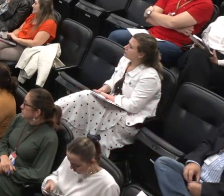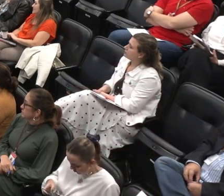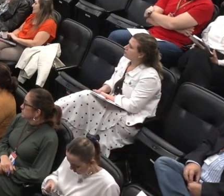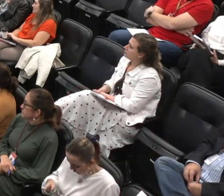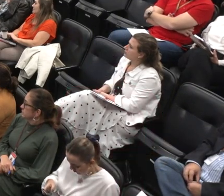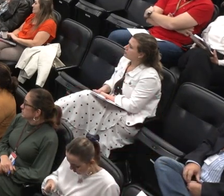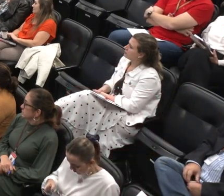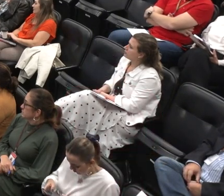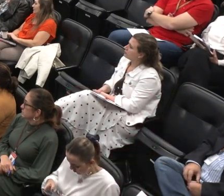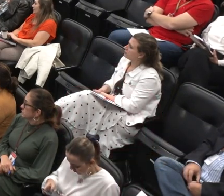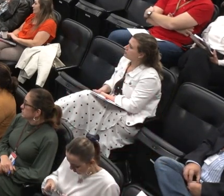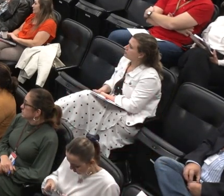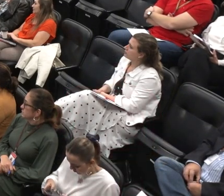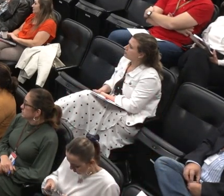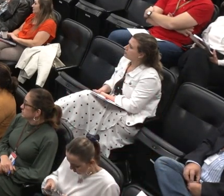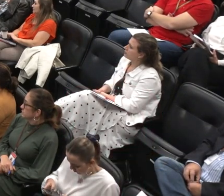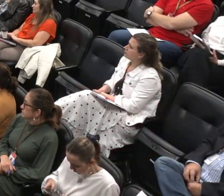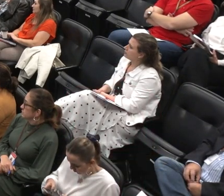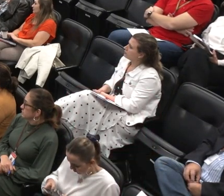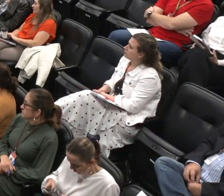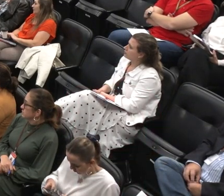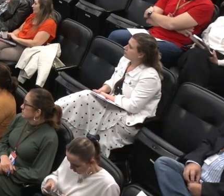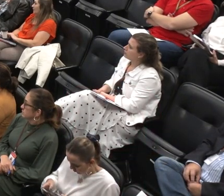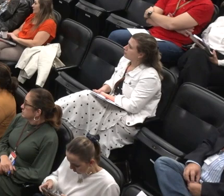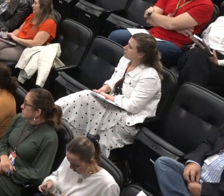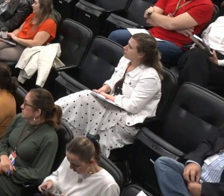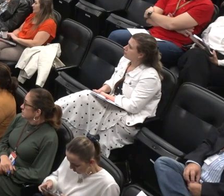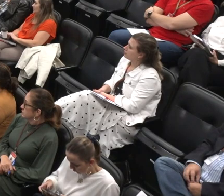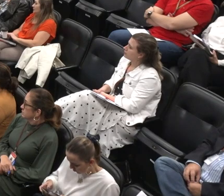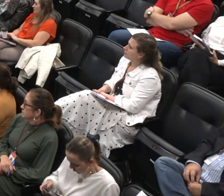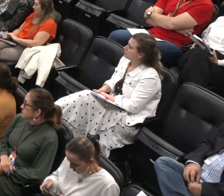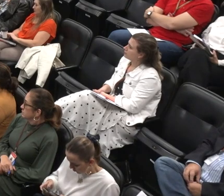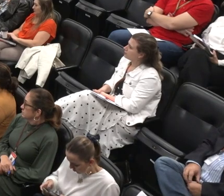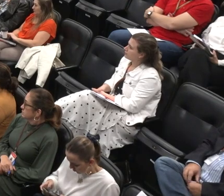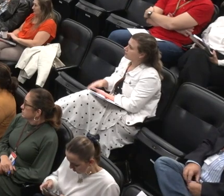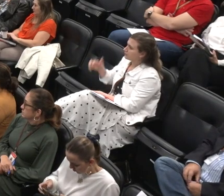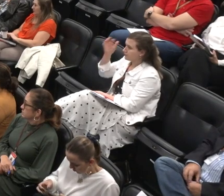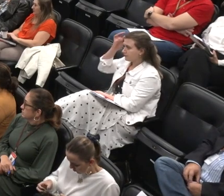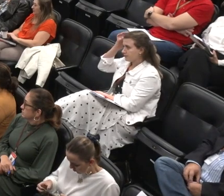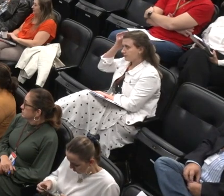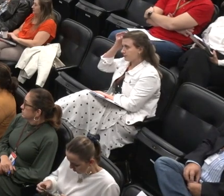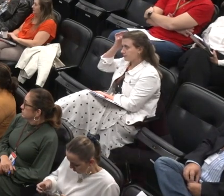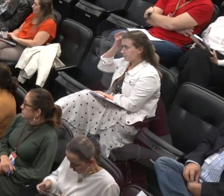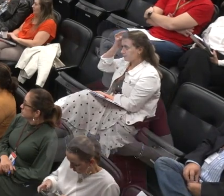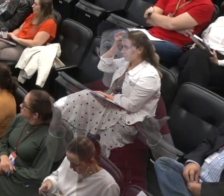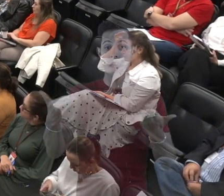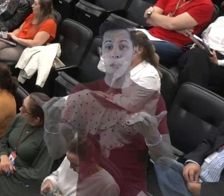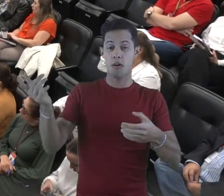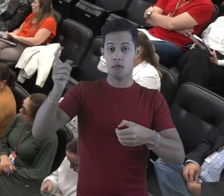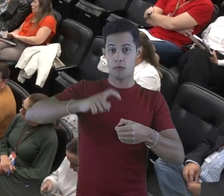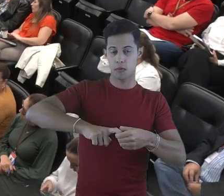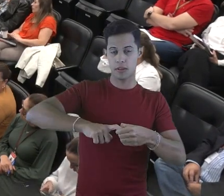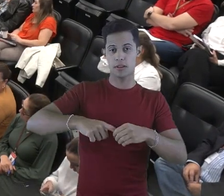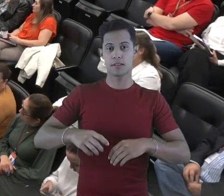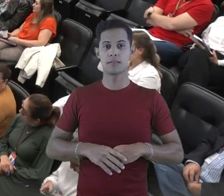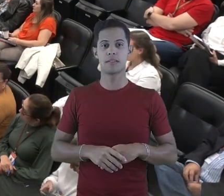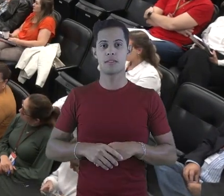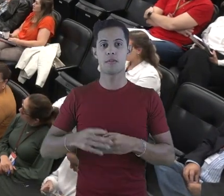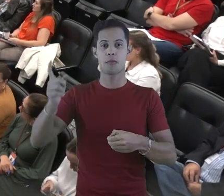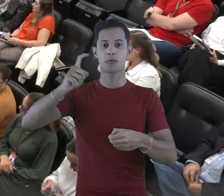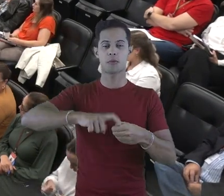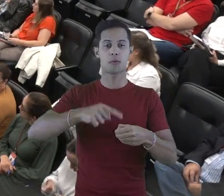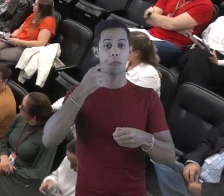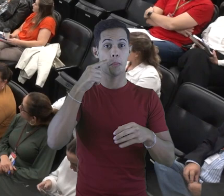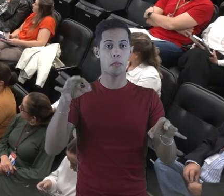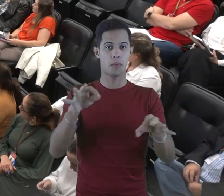será que não é melhor eu fazer não agora já voltou já voltou aqui então o modo pelo qual o tratamento é